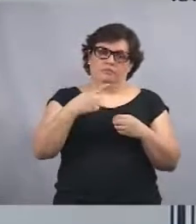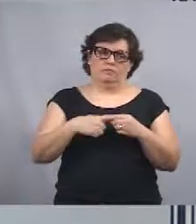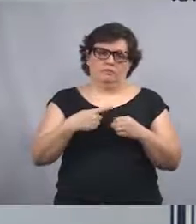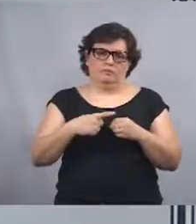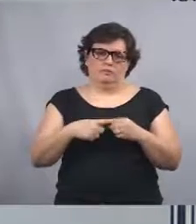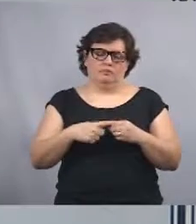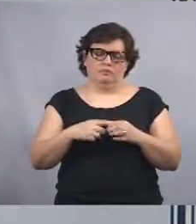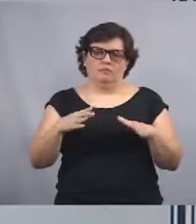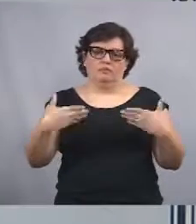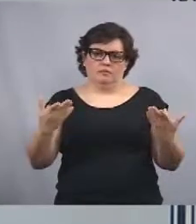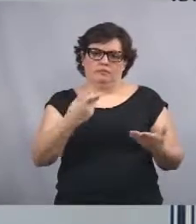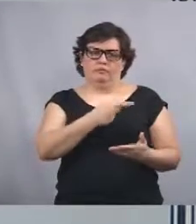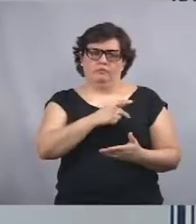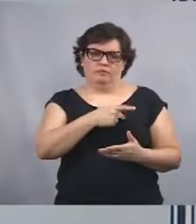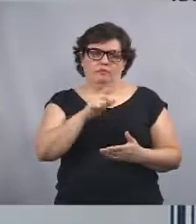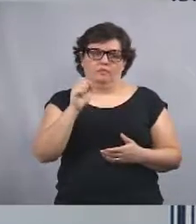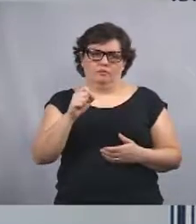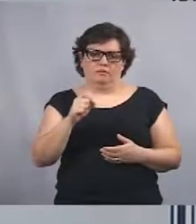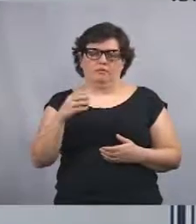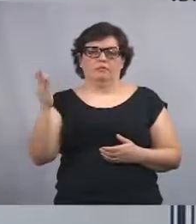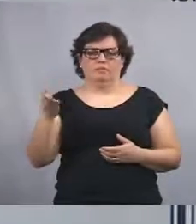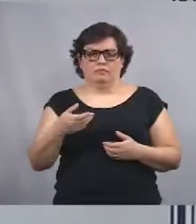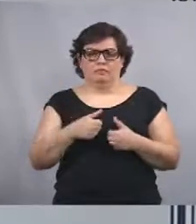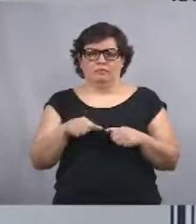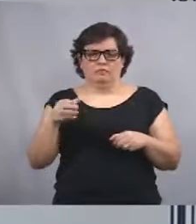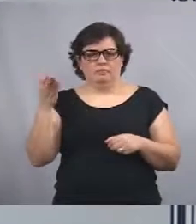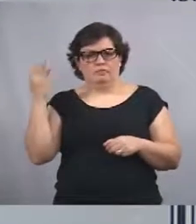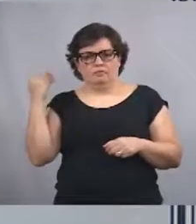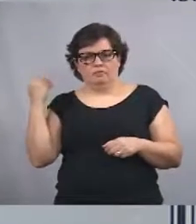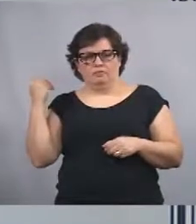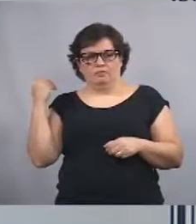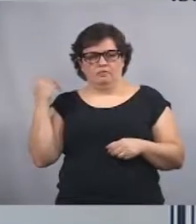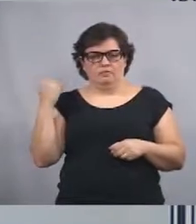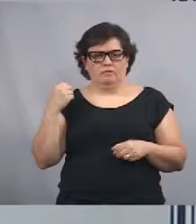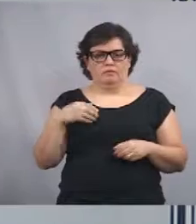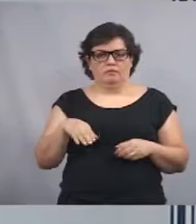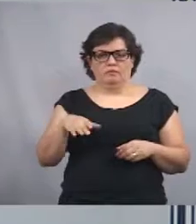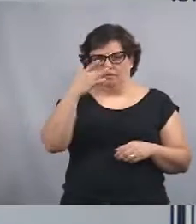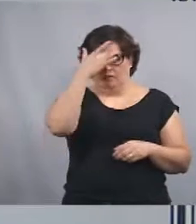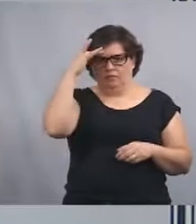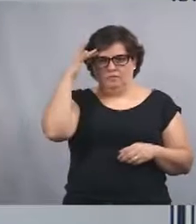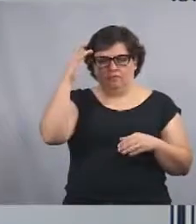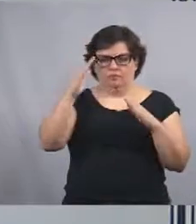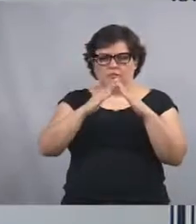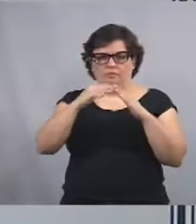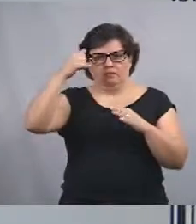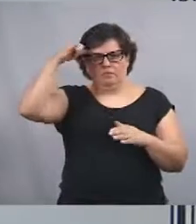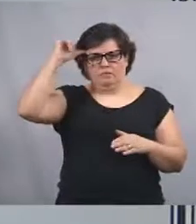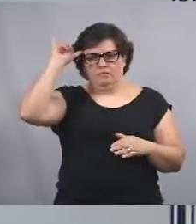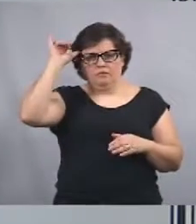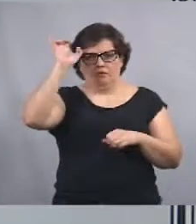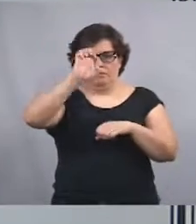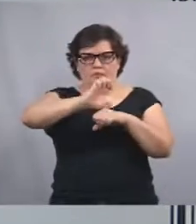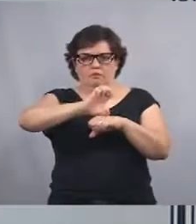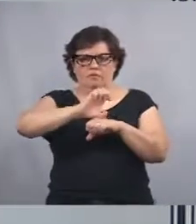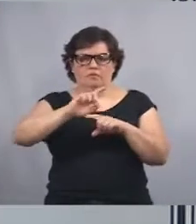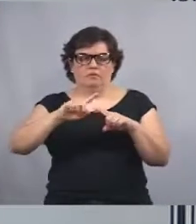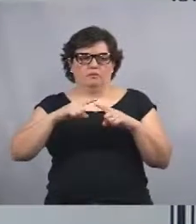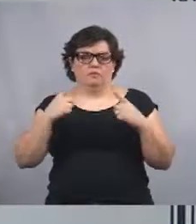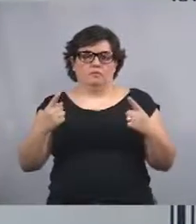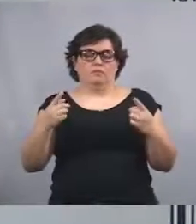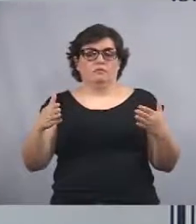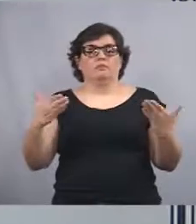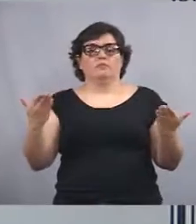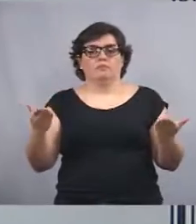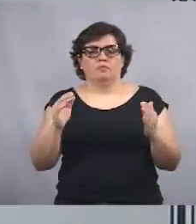vitimando quem já estava também na origem vitimado, que eram os moradores da Fazenda do Estado. Ocorre que, então,